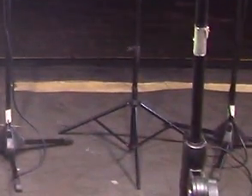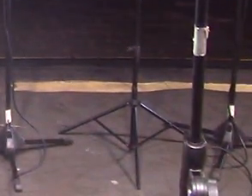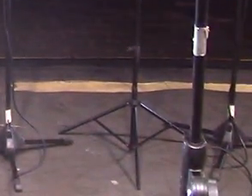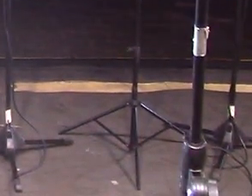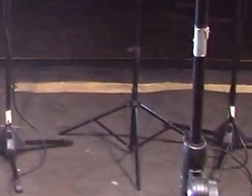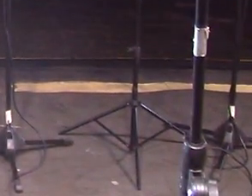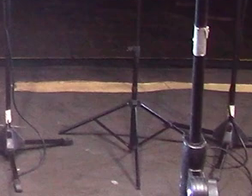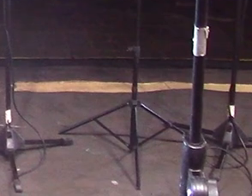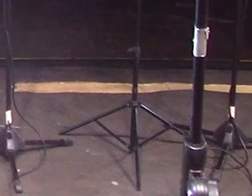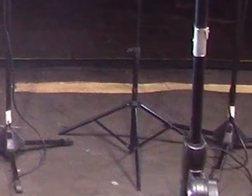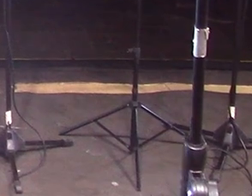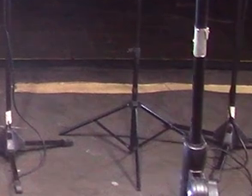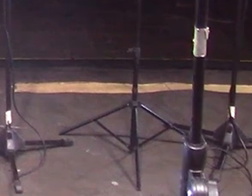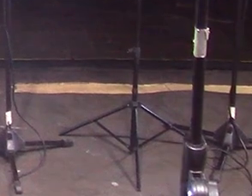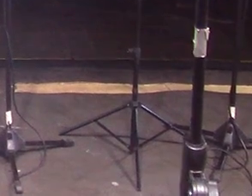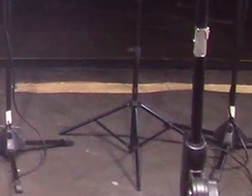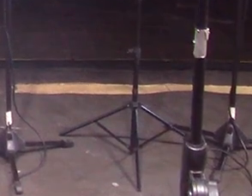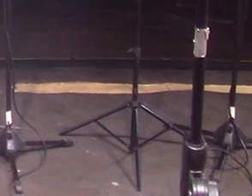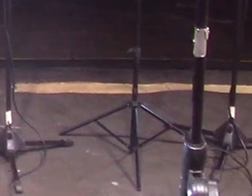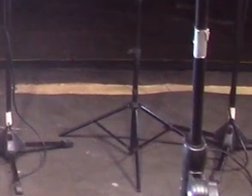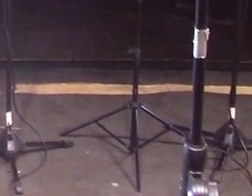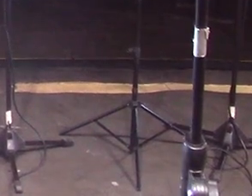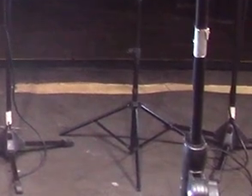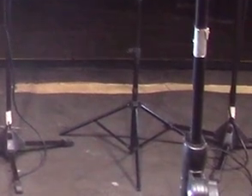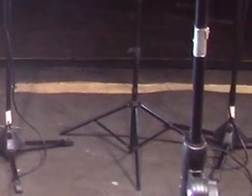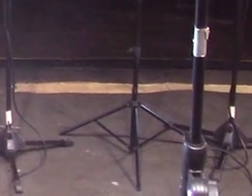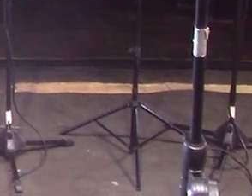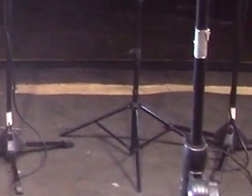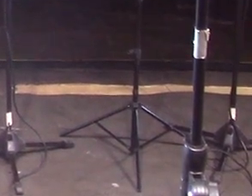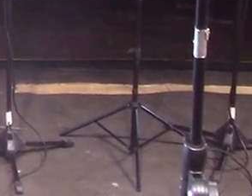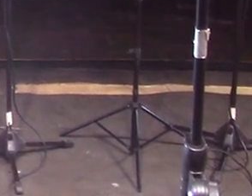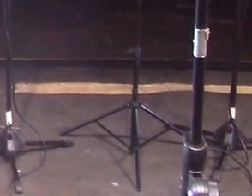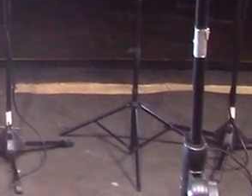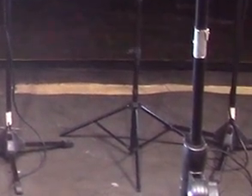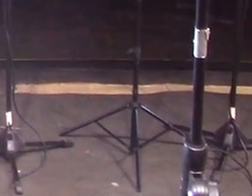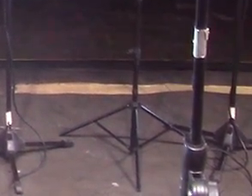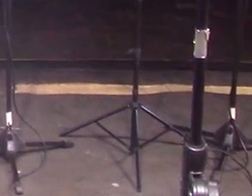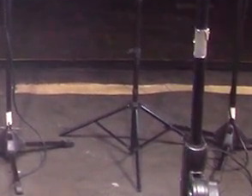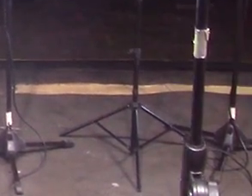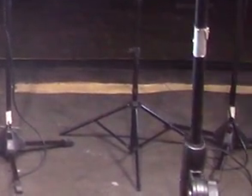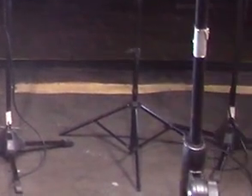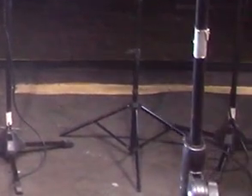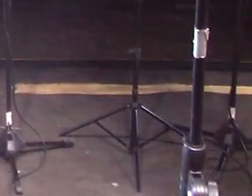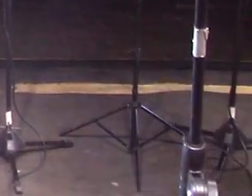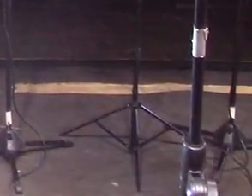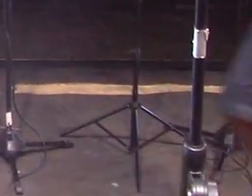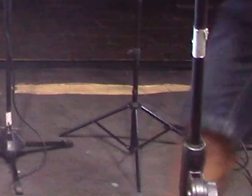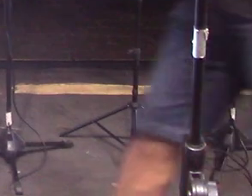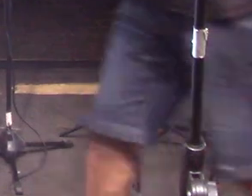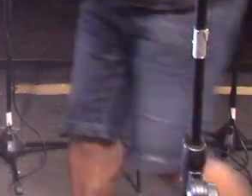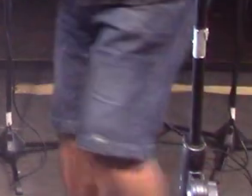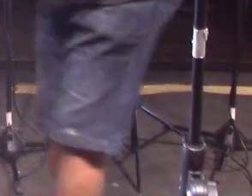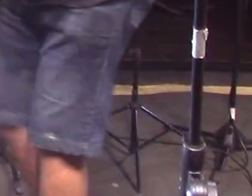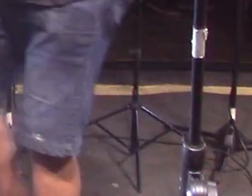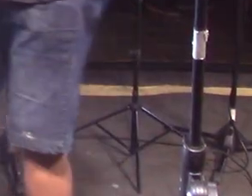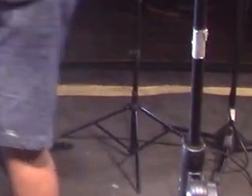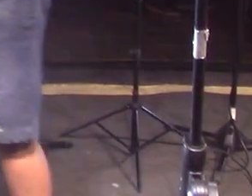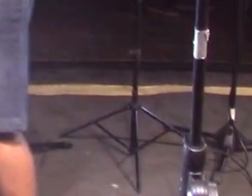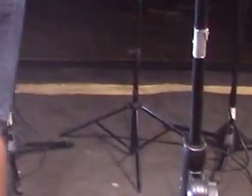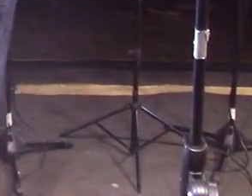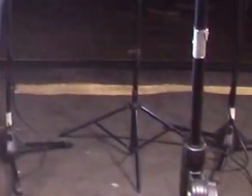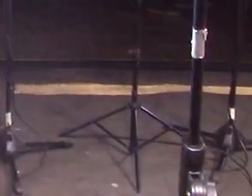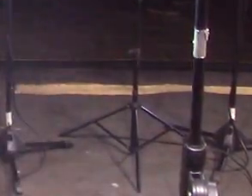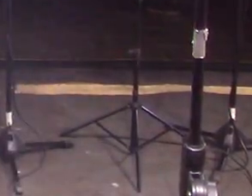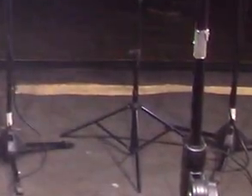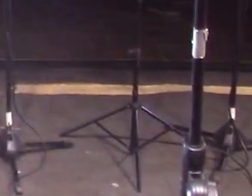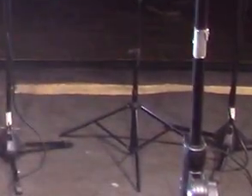Tizera que tá tocando, que todas piranha gosta. É só eu e as gostosas. É